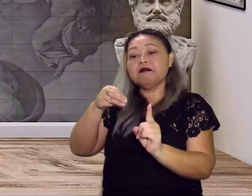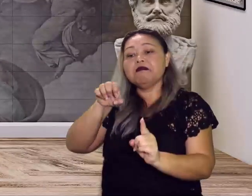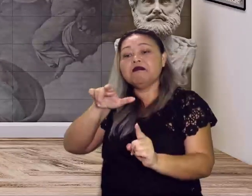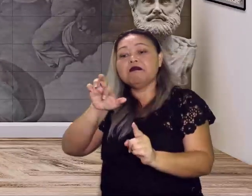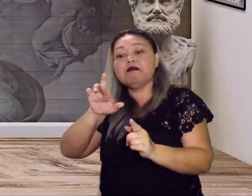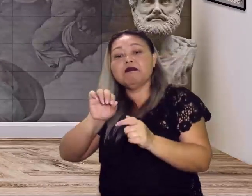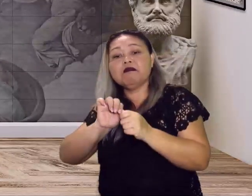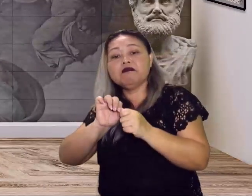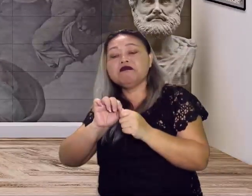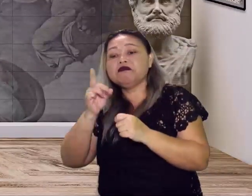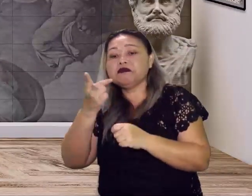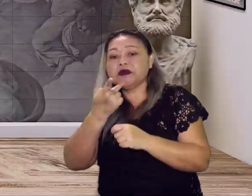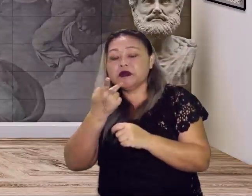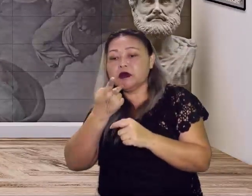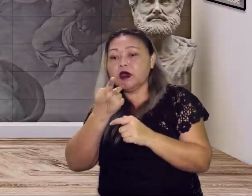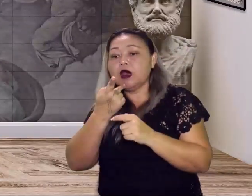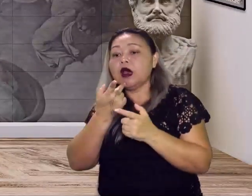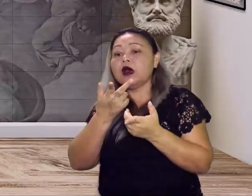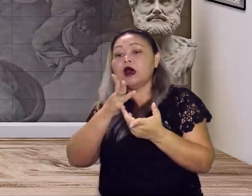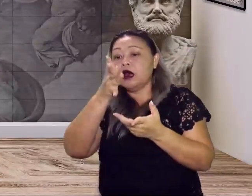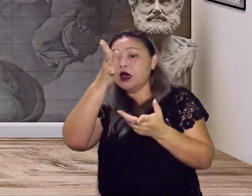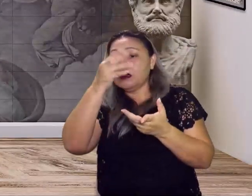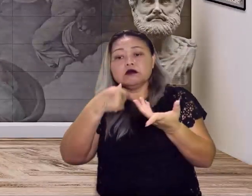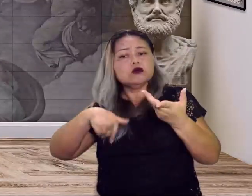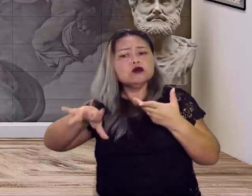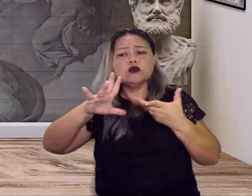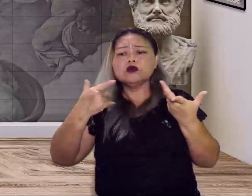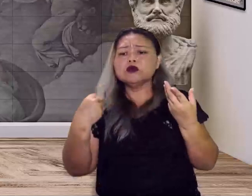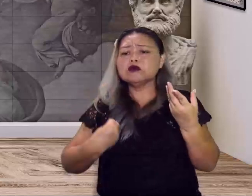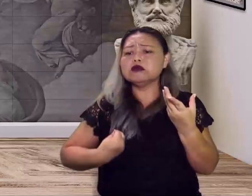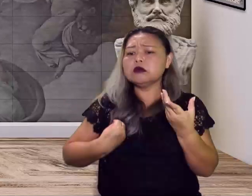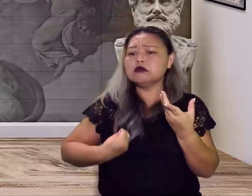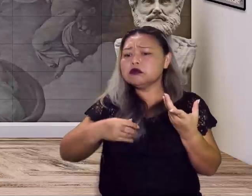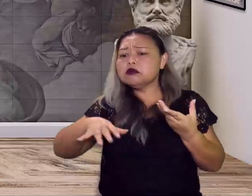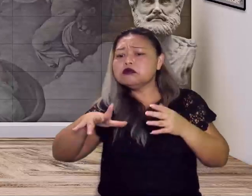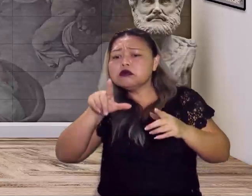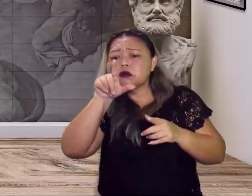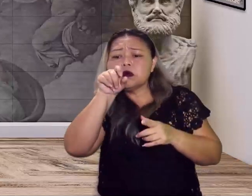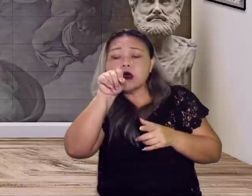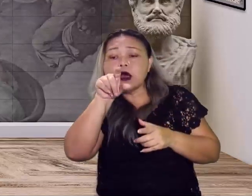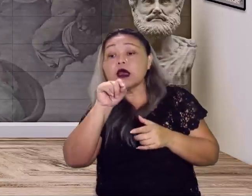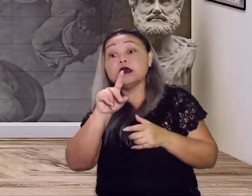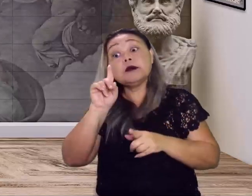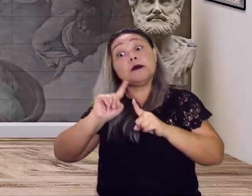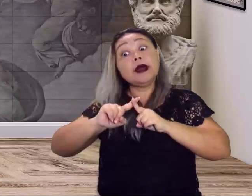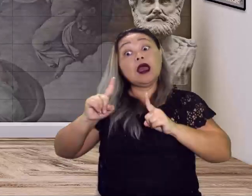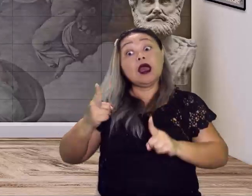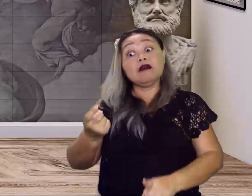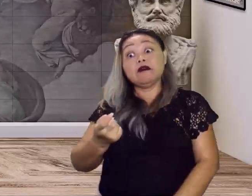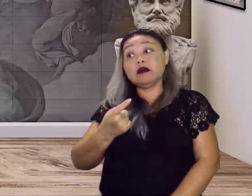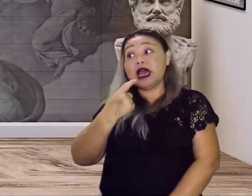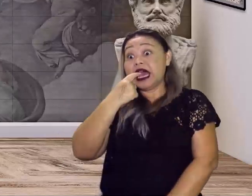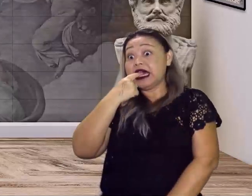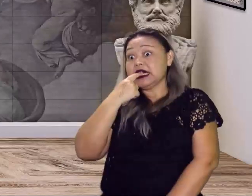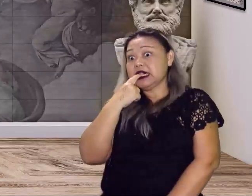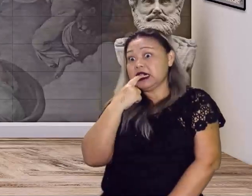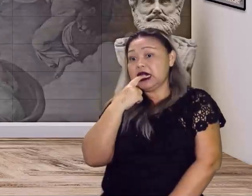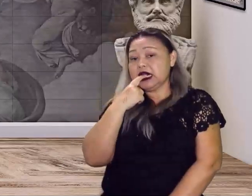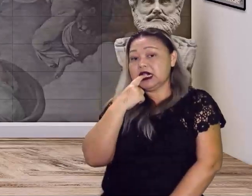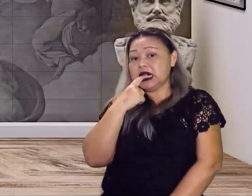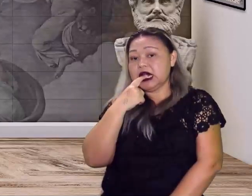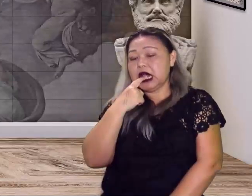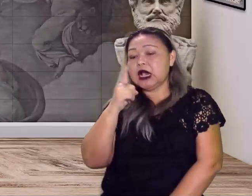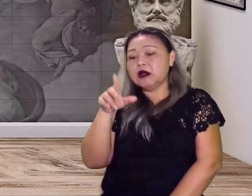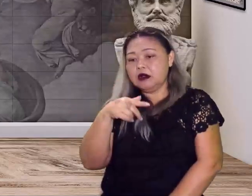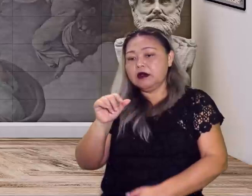ó, as aves viviam juntas, em paz. Porém, veio a inveja. Vocês conhecem o